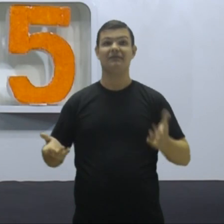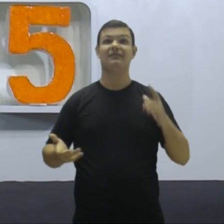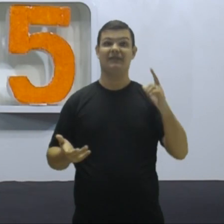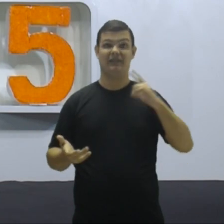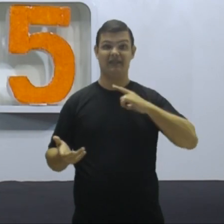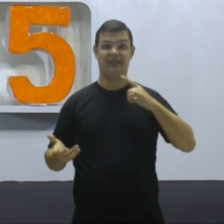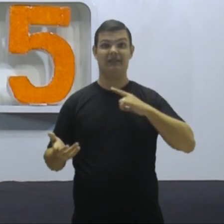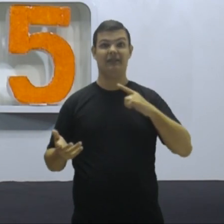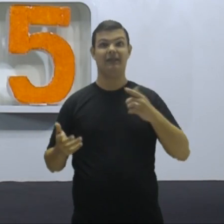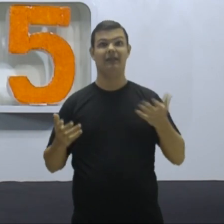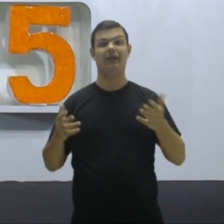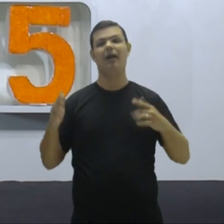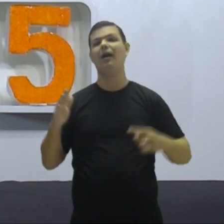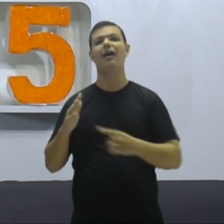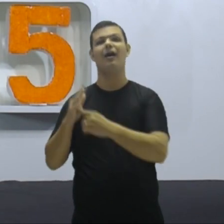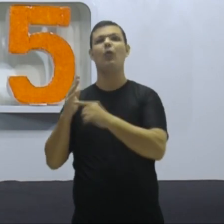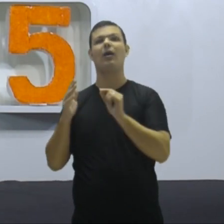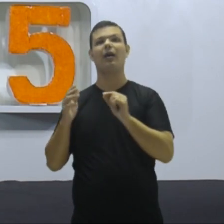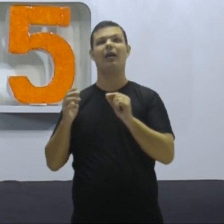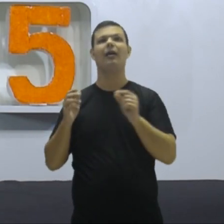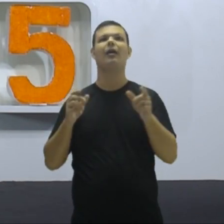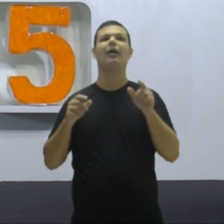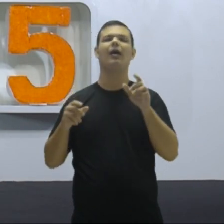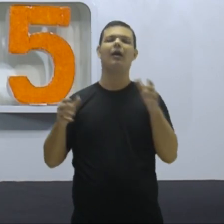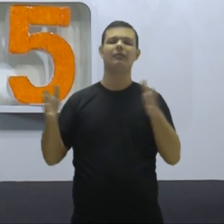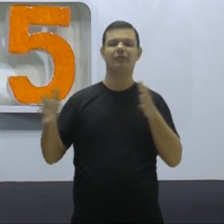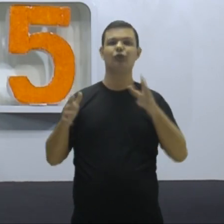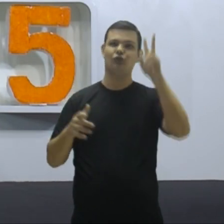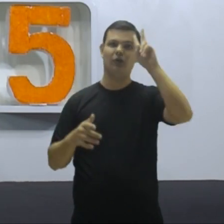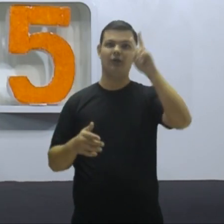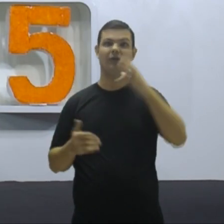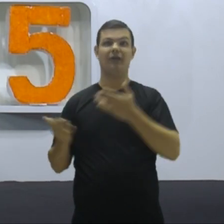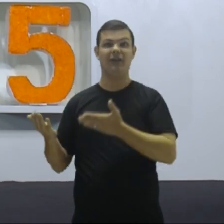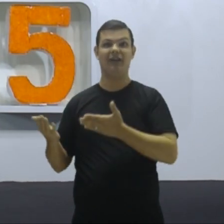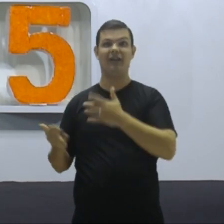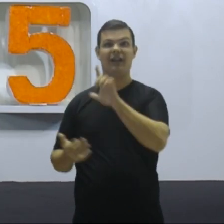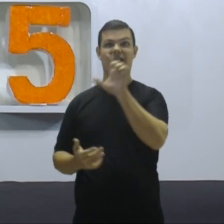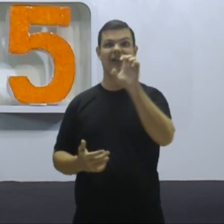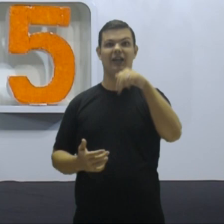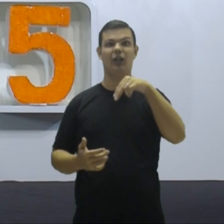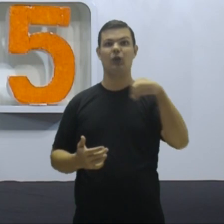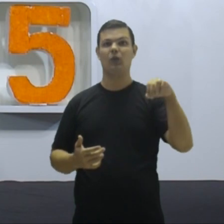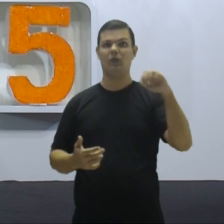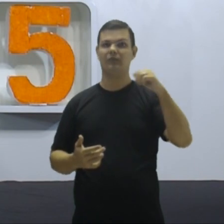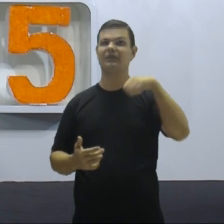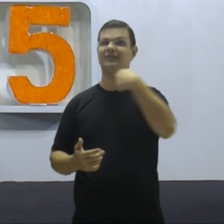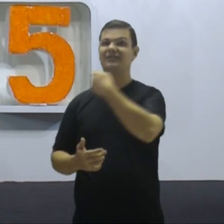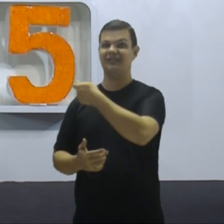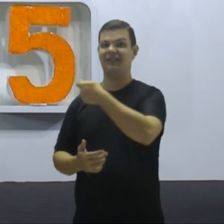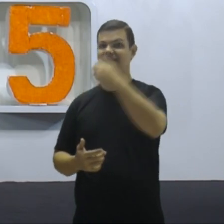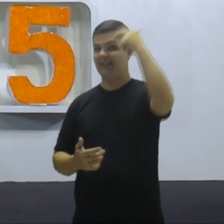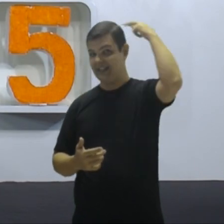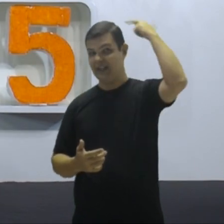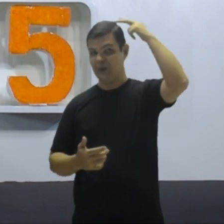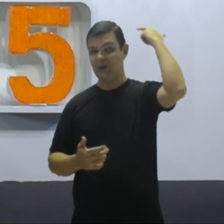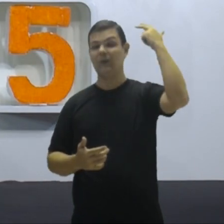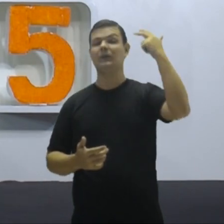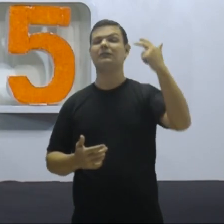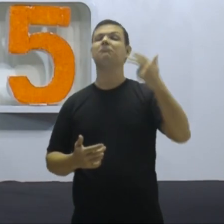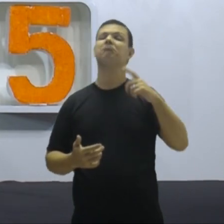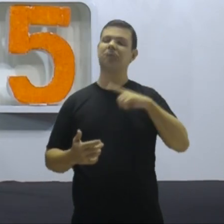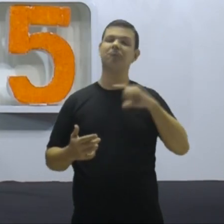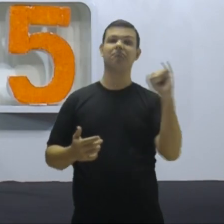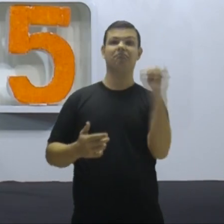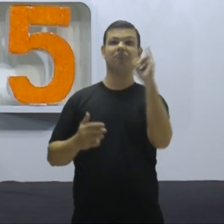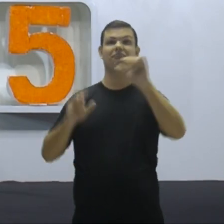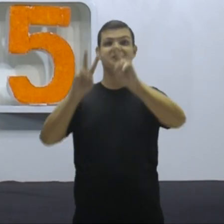essa missão, desenvolvendo nossa disciplina de História. Eu me chamo professor Lennon Pereira e nós temos um conteúdo muito importante para